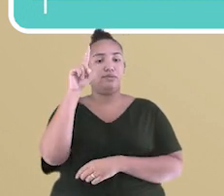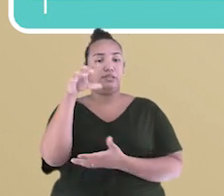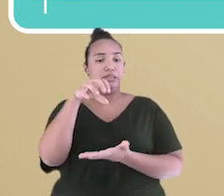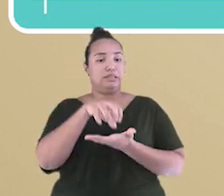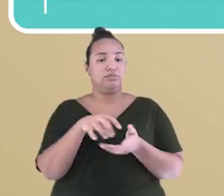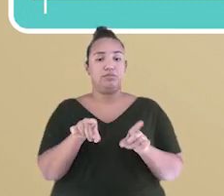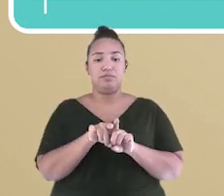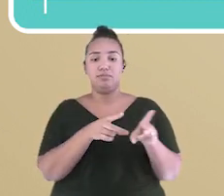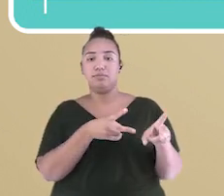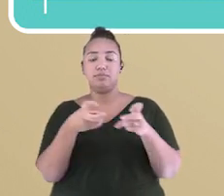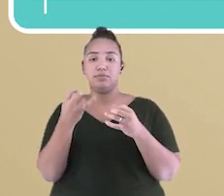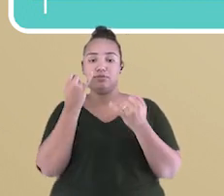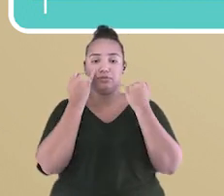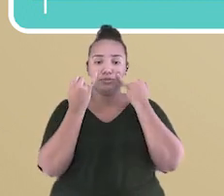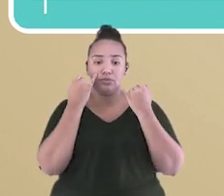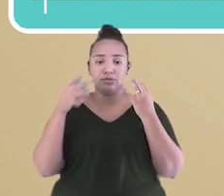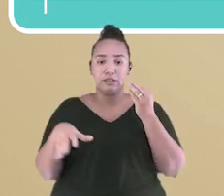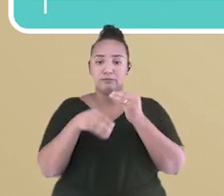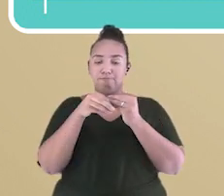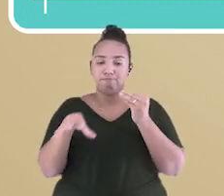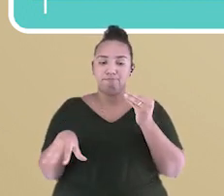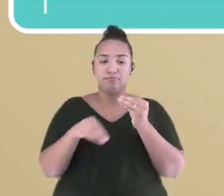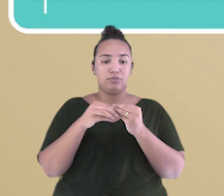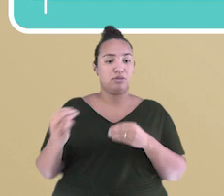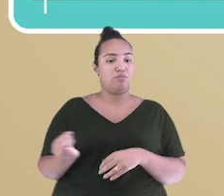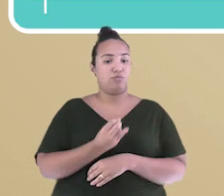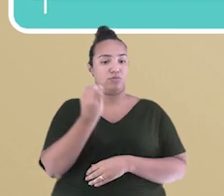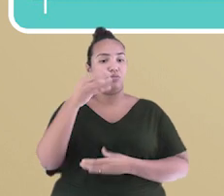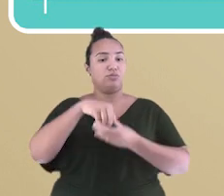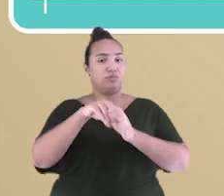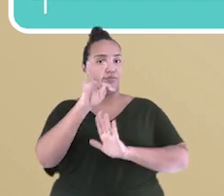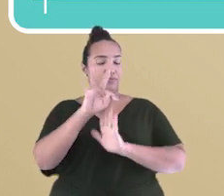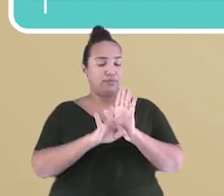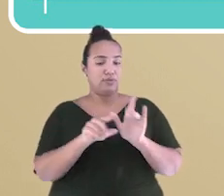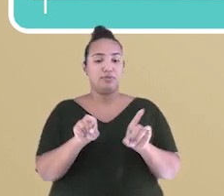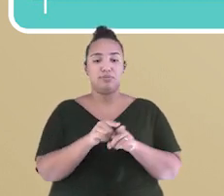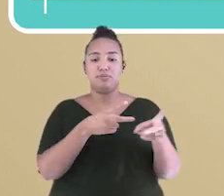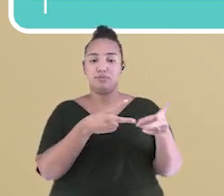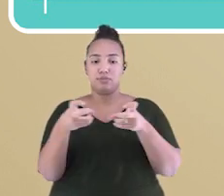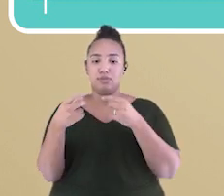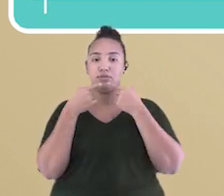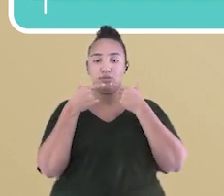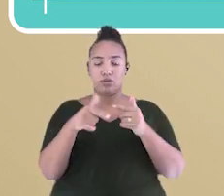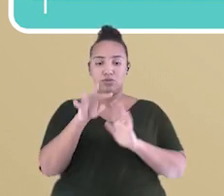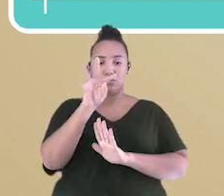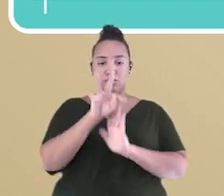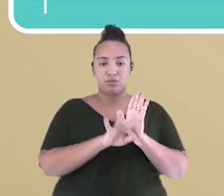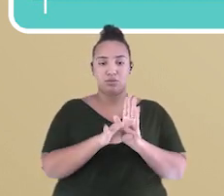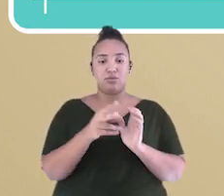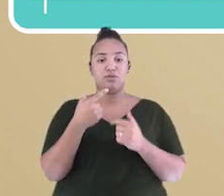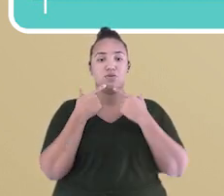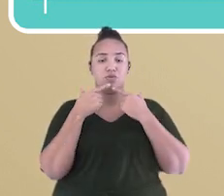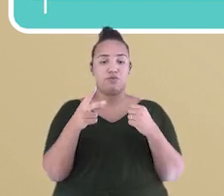Perceber a importância de adicionar informações complementares ao texto. Identificar a linguagem do texto, linguagem